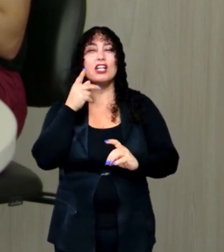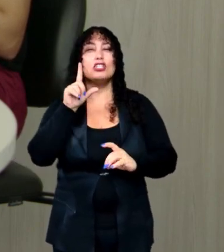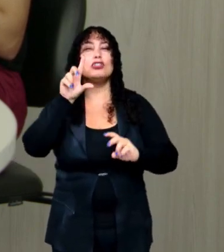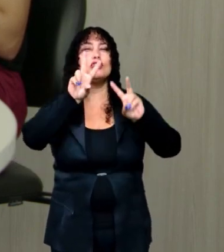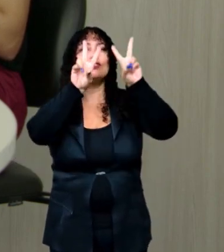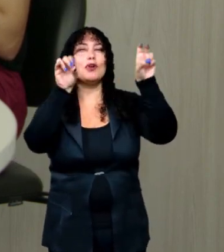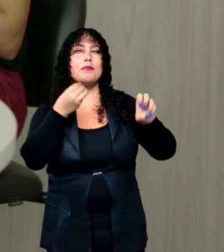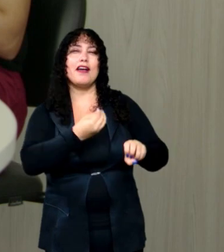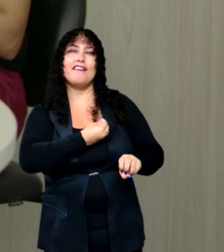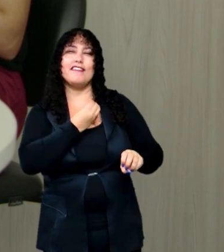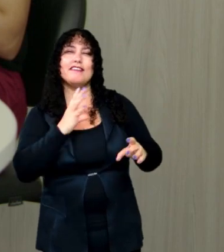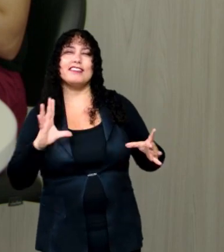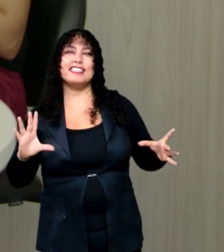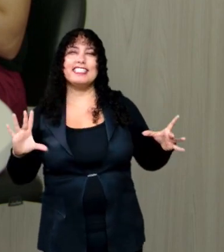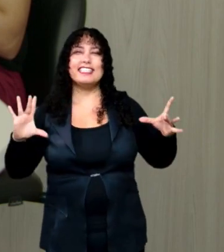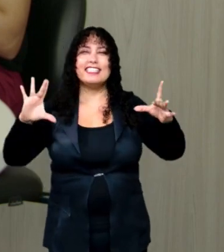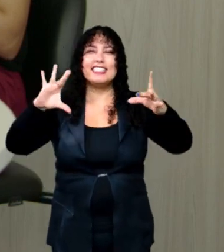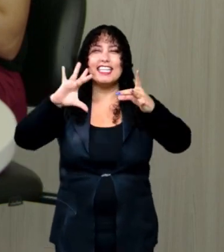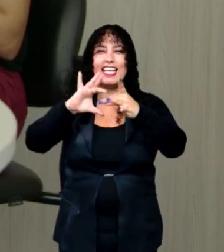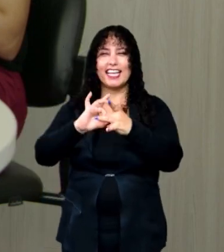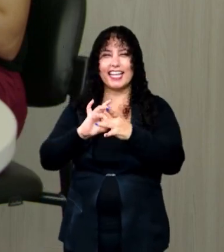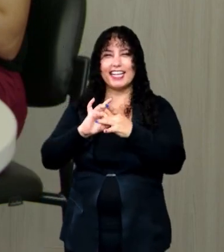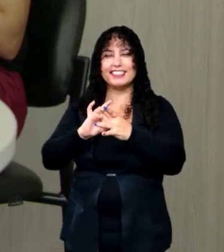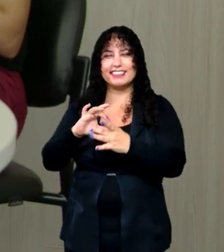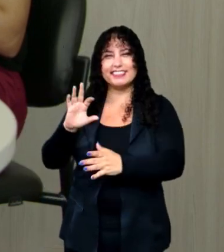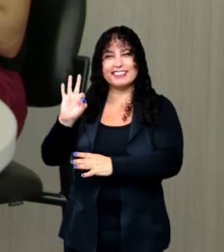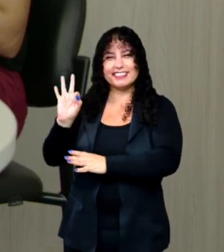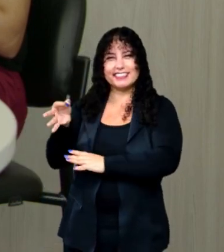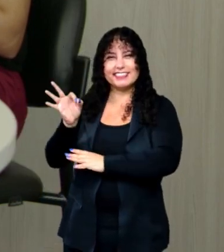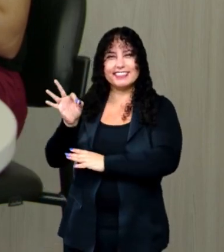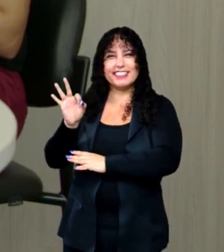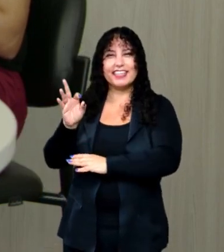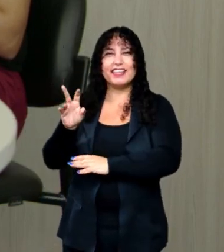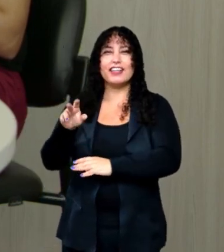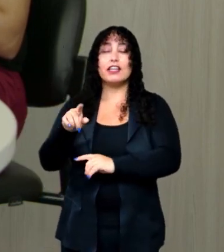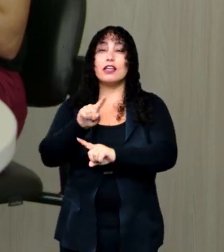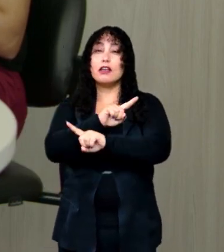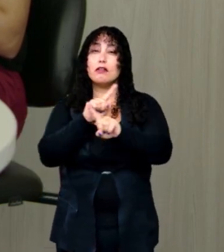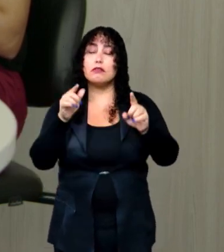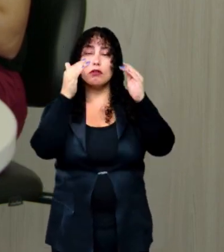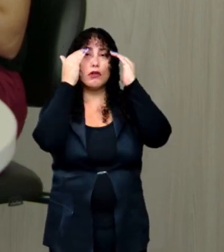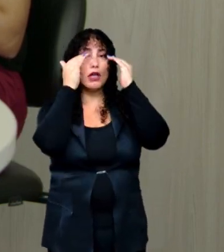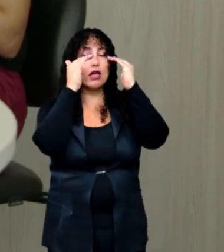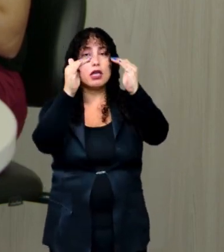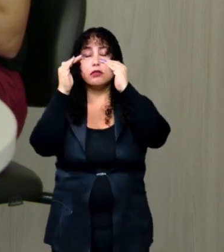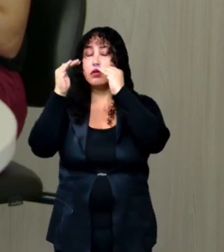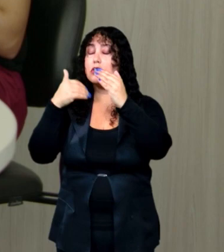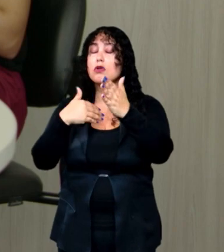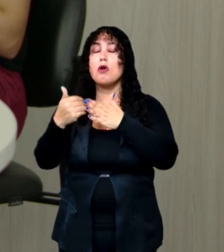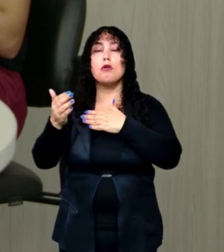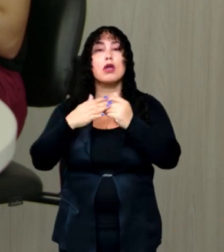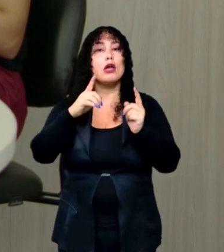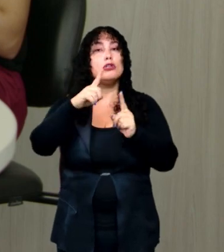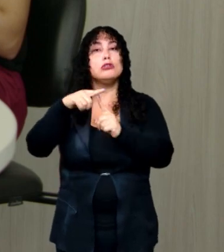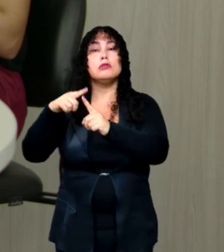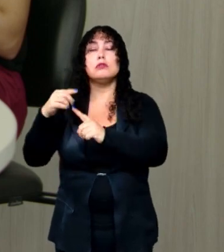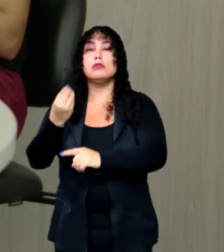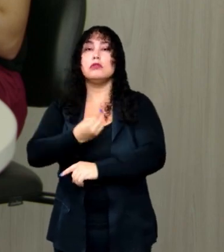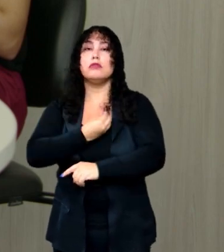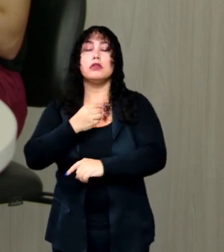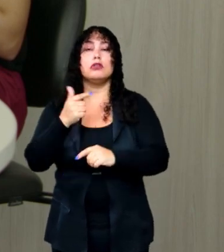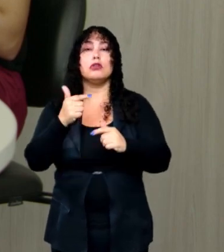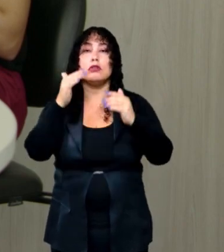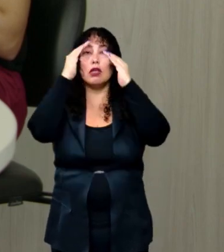uma forma integrada, né? Exatamente. E quando a gente não respeita qualquer tipo de vida, a gente não